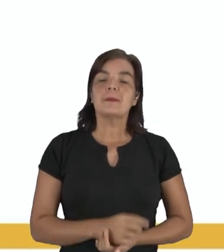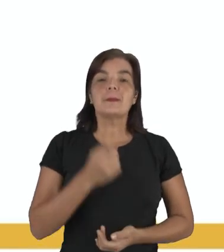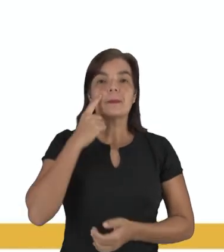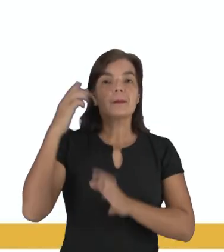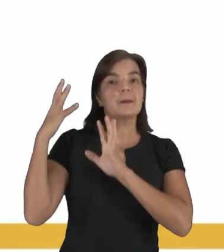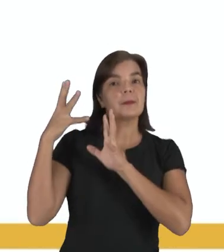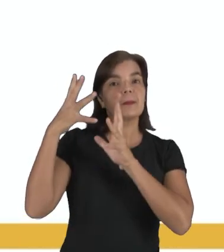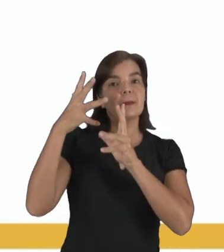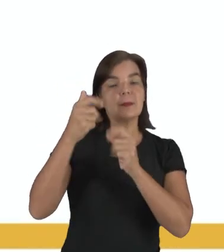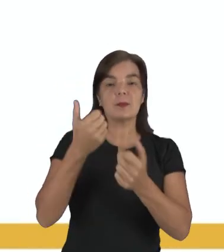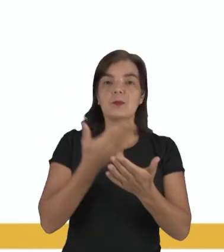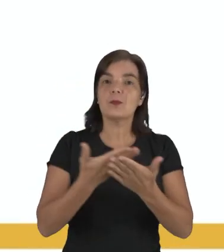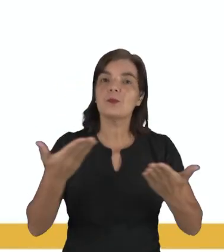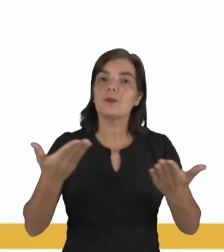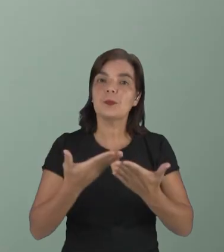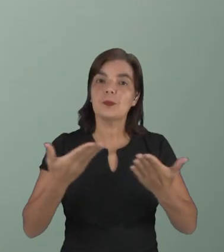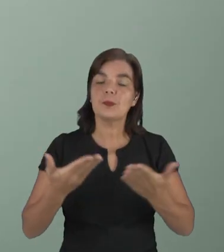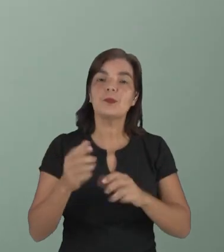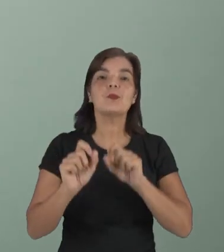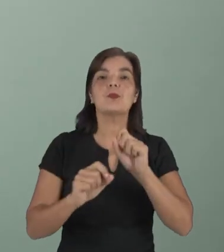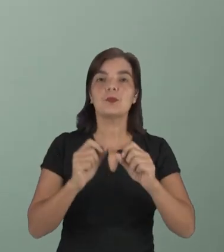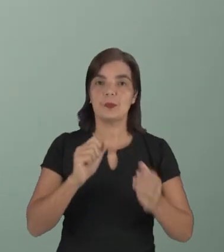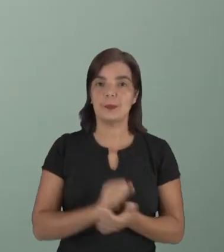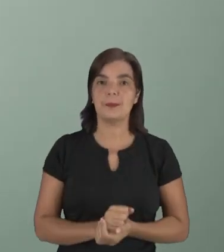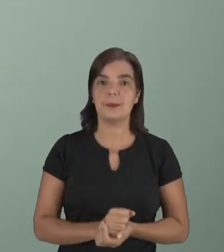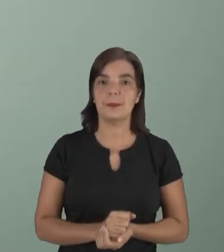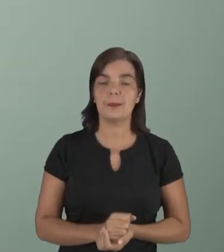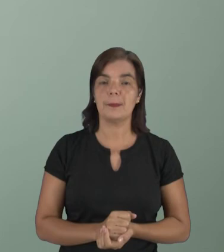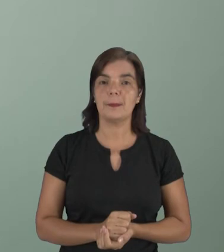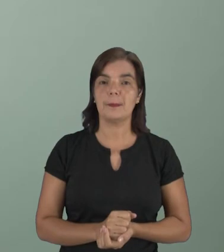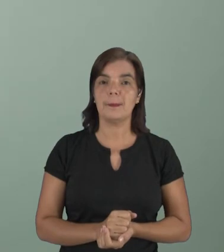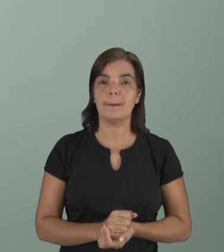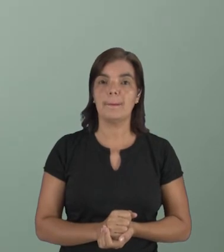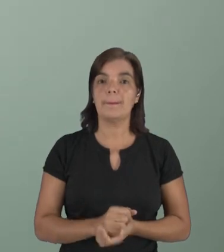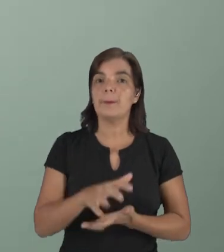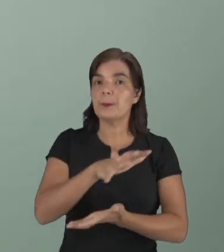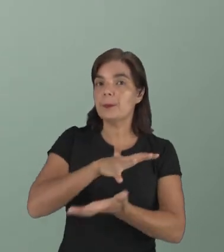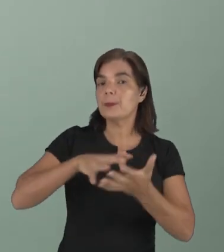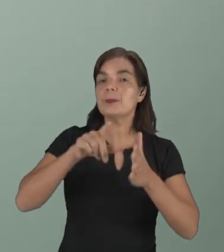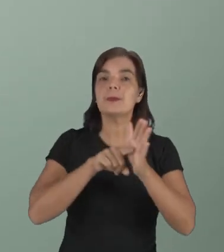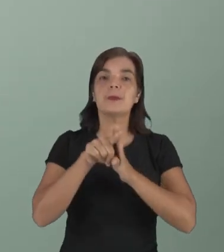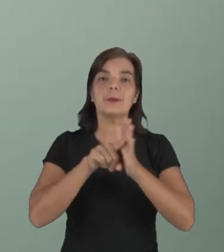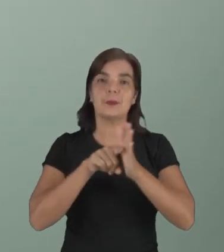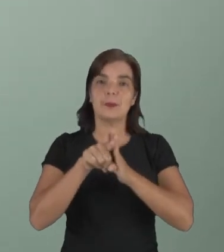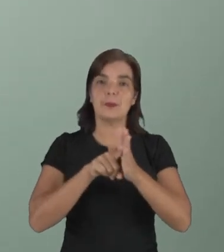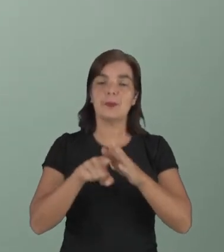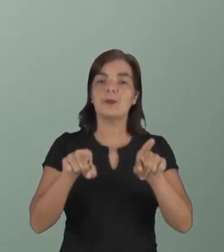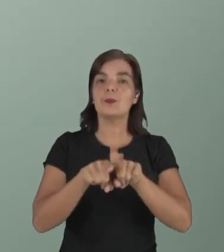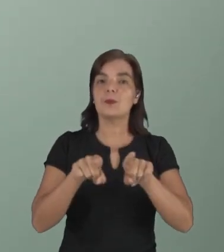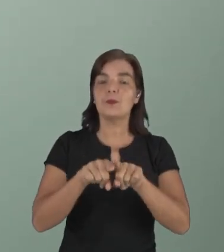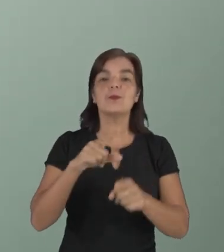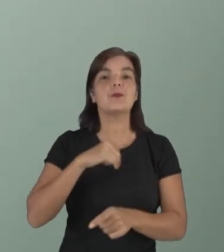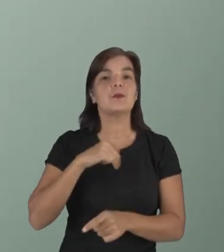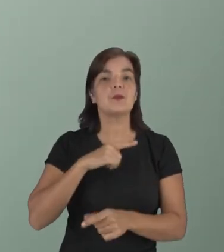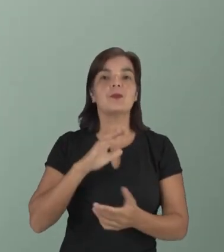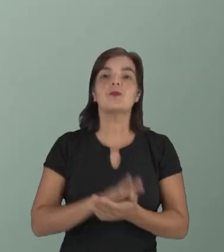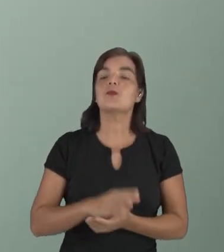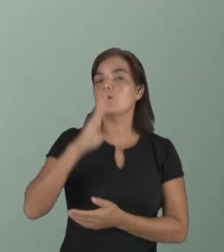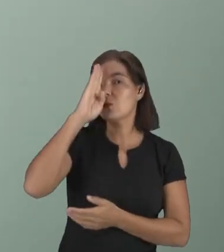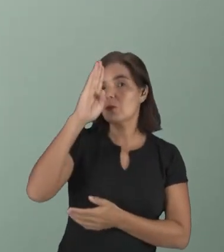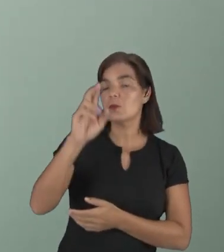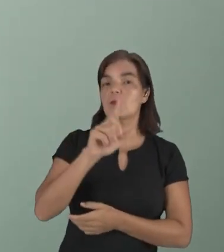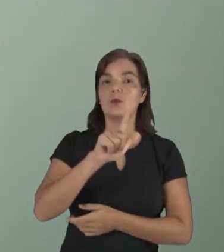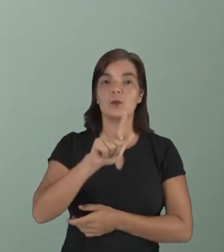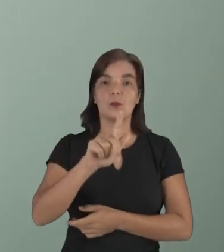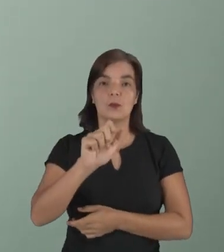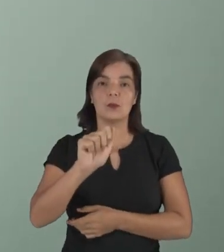Então, revisando a nossa aula de hoje a respeito dessa questão da revolução científica que teve como principal